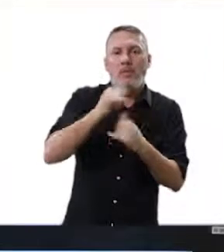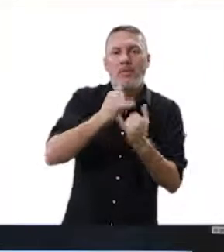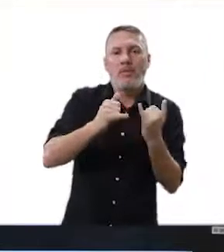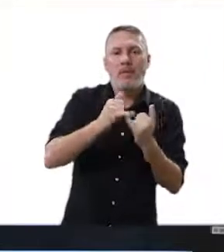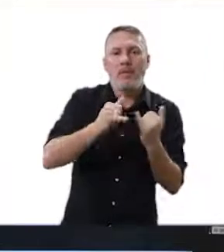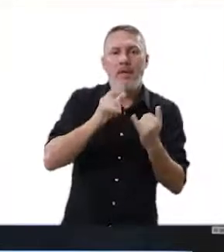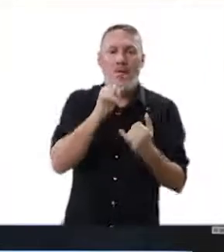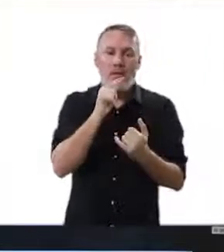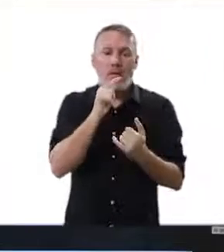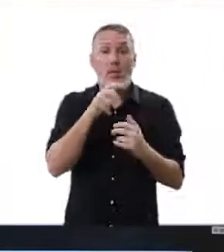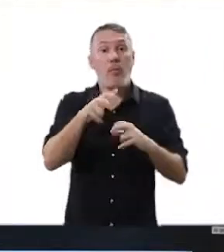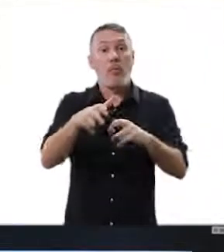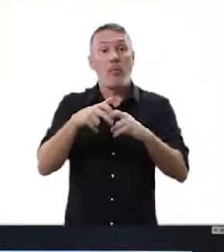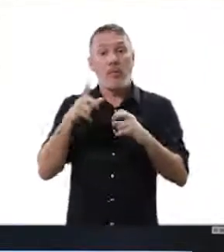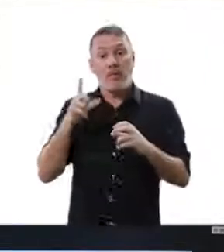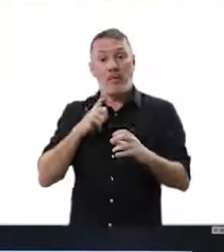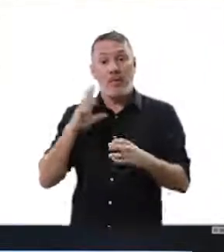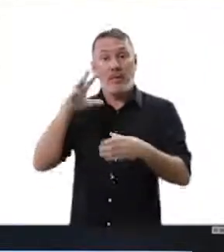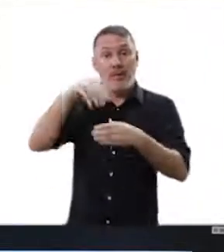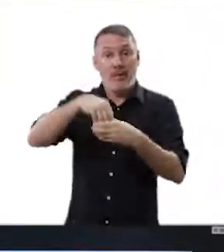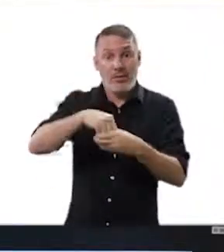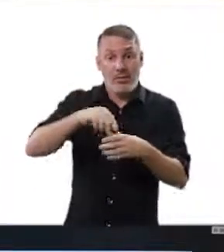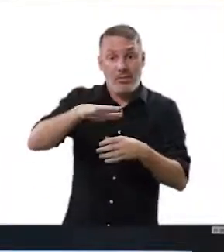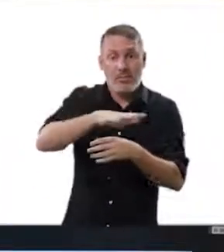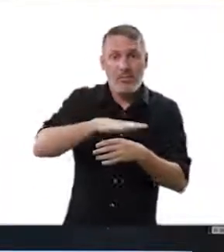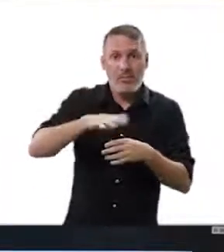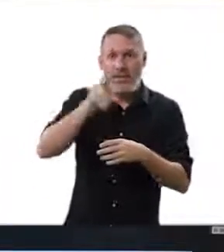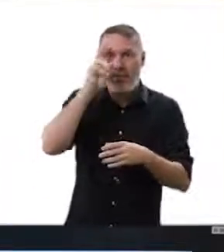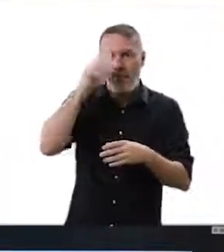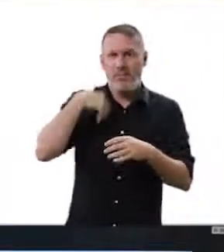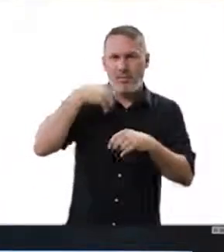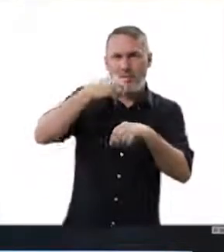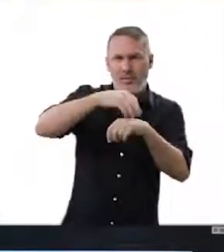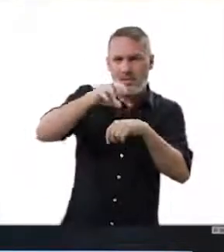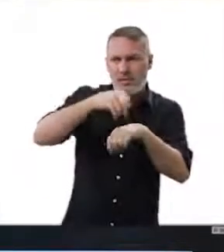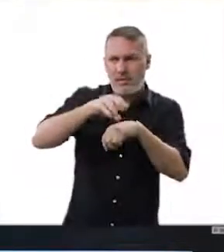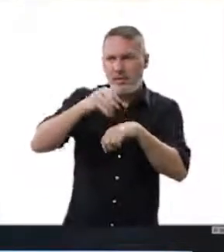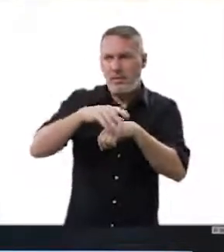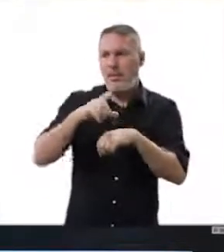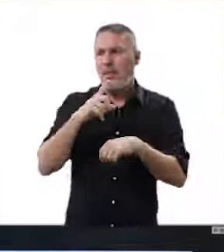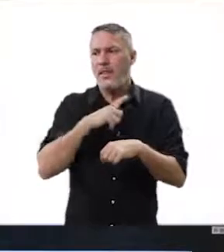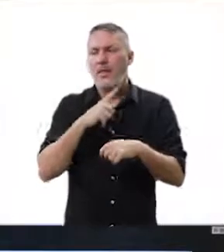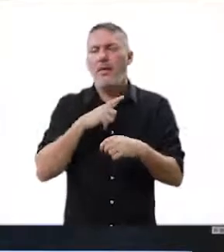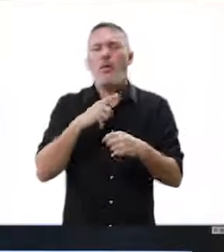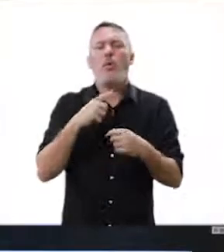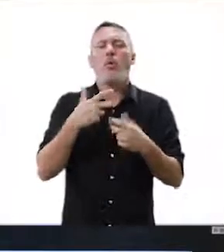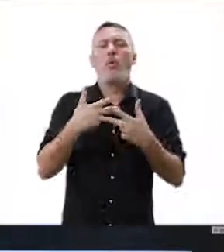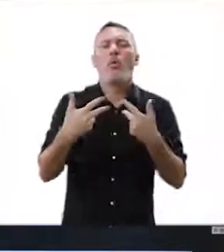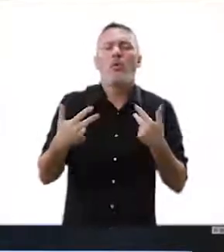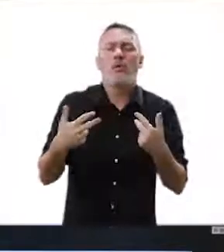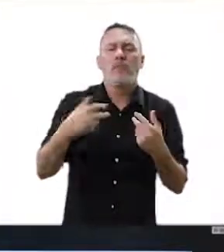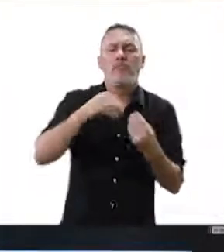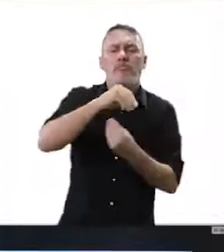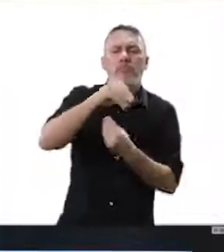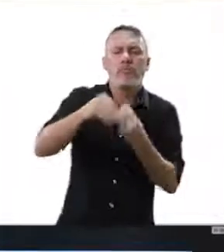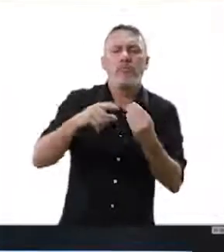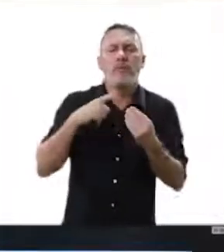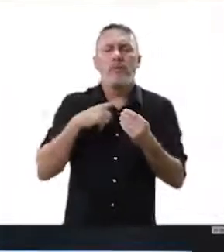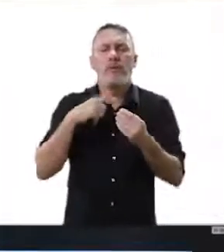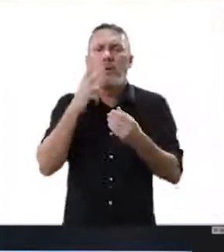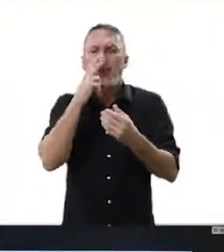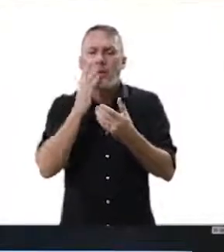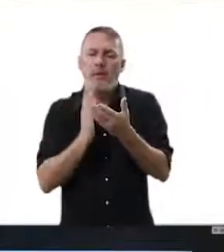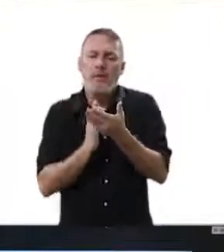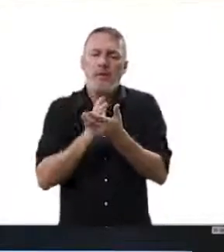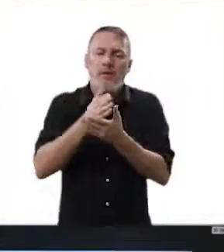substâncias entre elas, esse transporte ele vai poder ser classificado em dois tipos principais. O